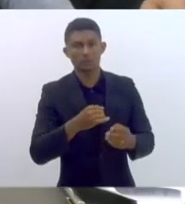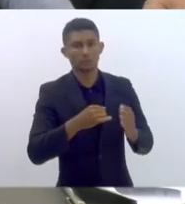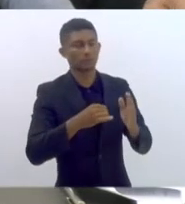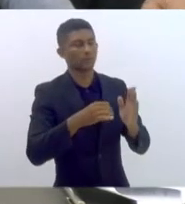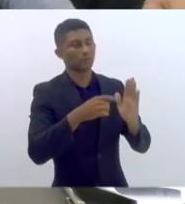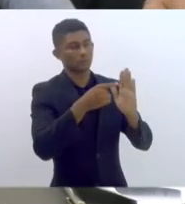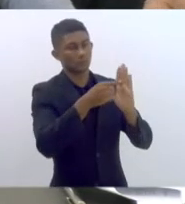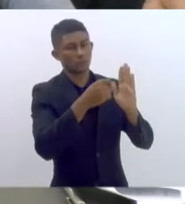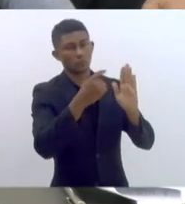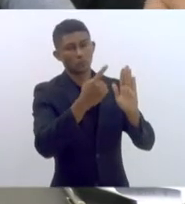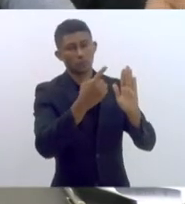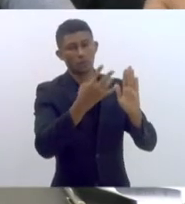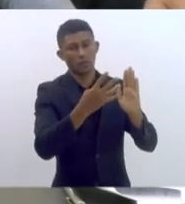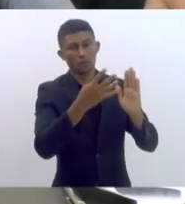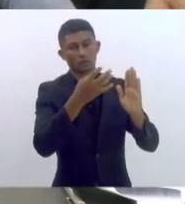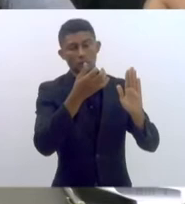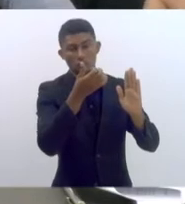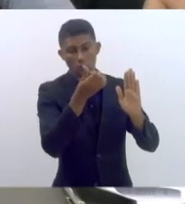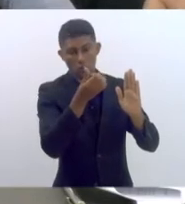do